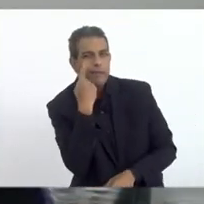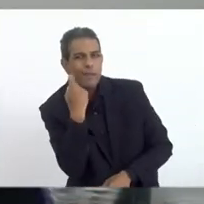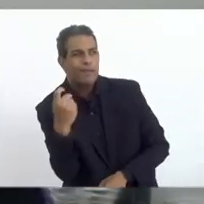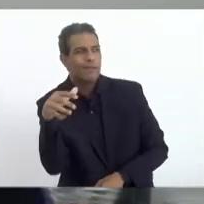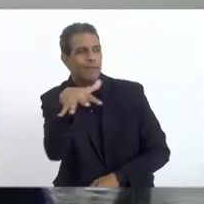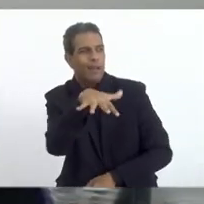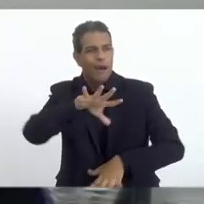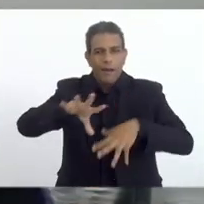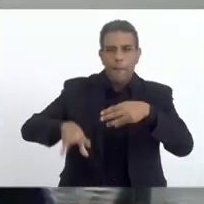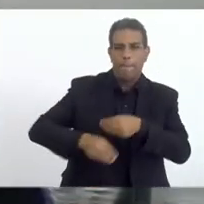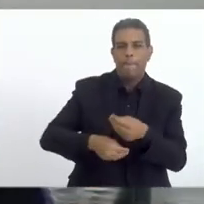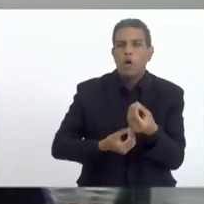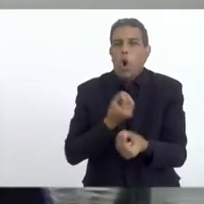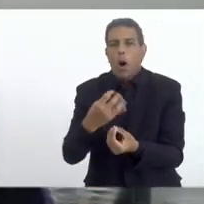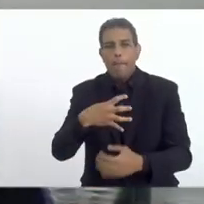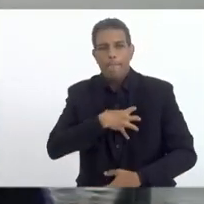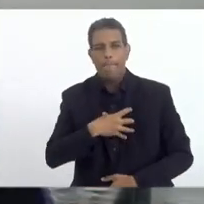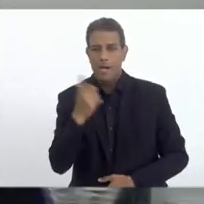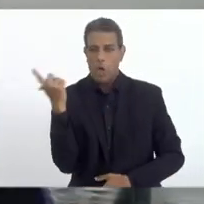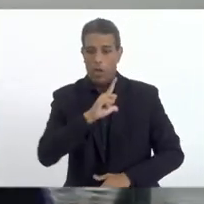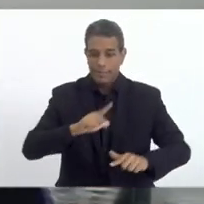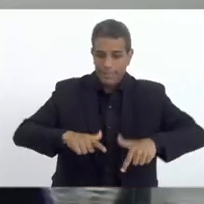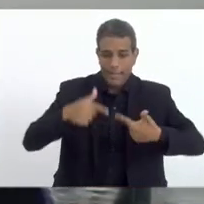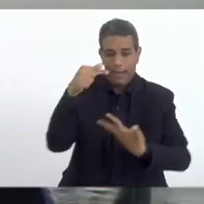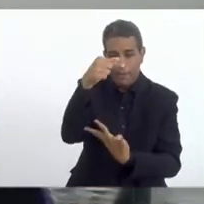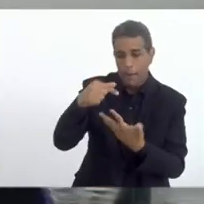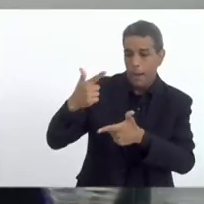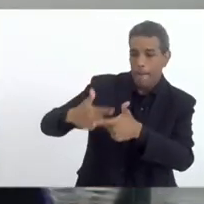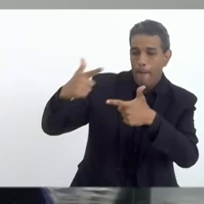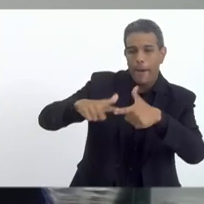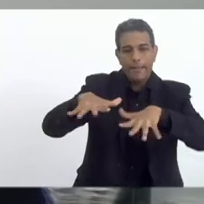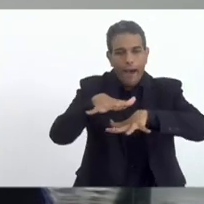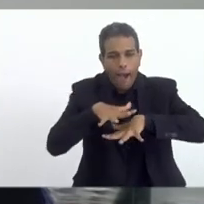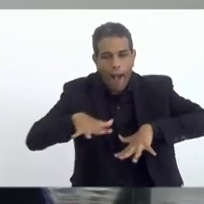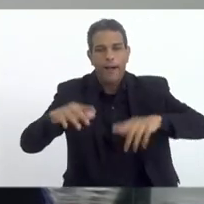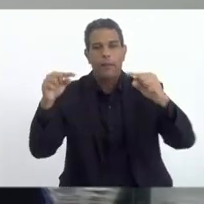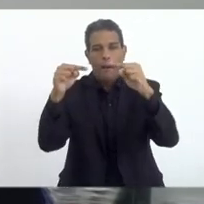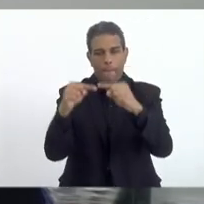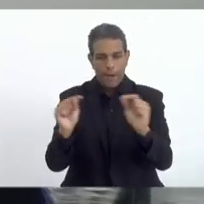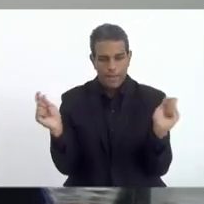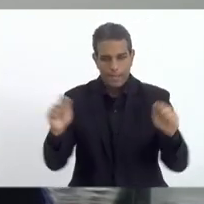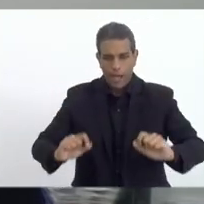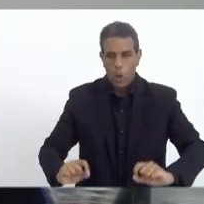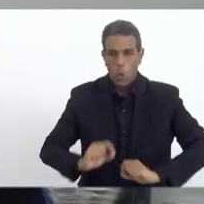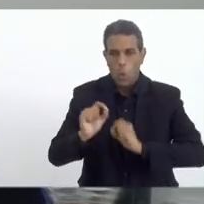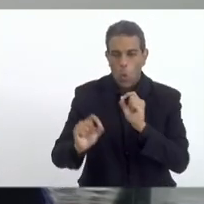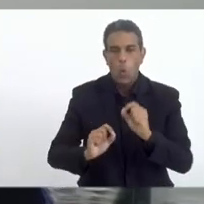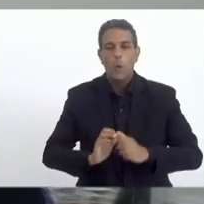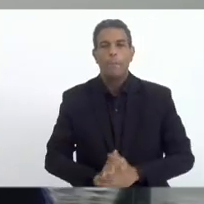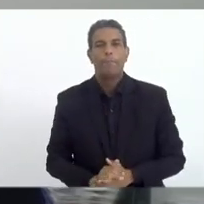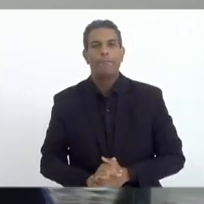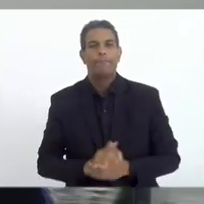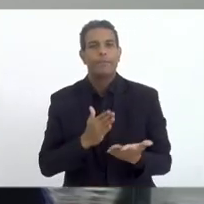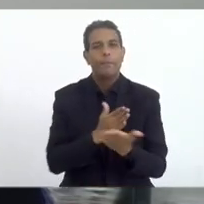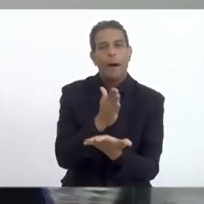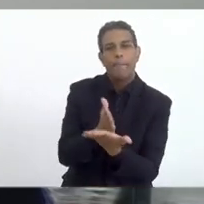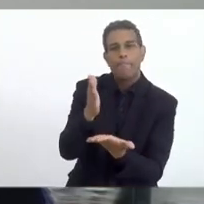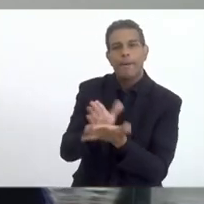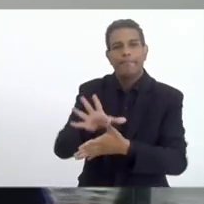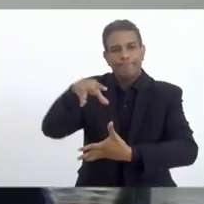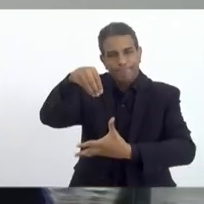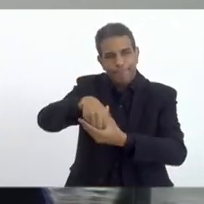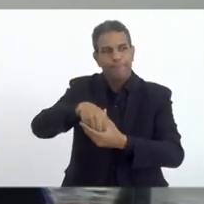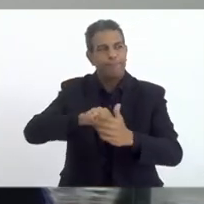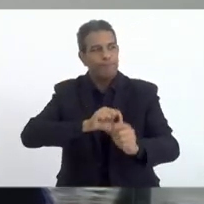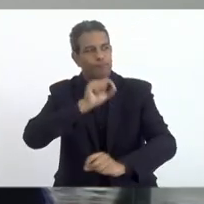termo que não gere transtorno, né, para o ente federativo no regime de recuperação fiscal, que